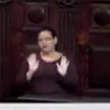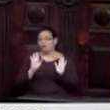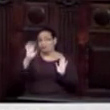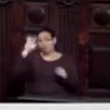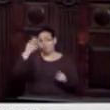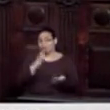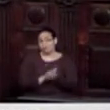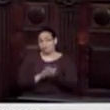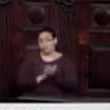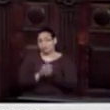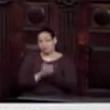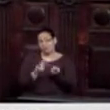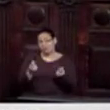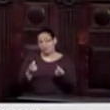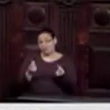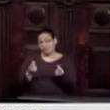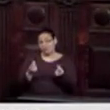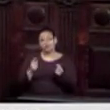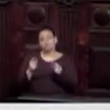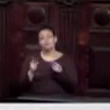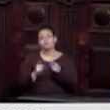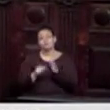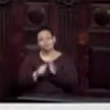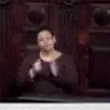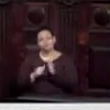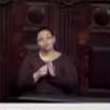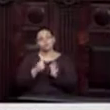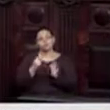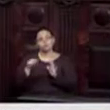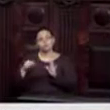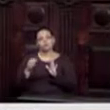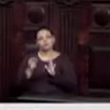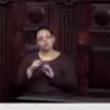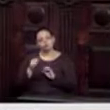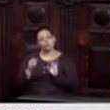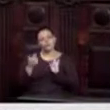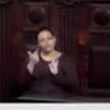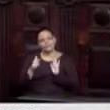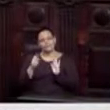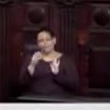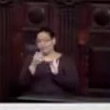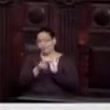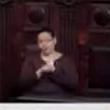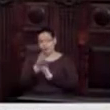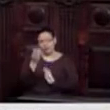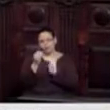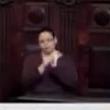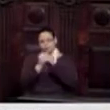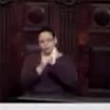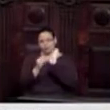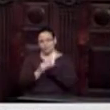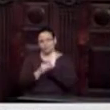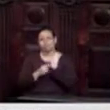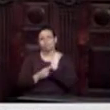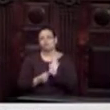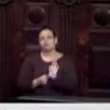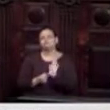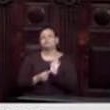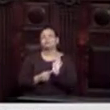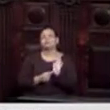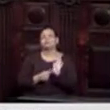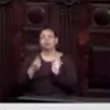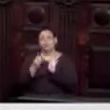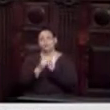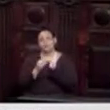repito, num primeiro momento nós também apresentamos várias emendas. Uma das emendas, deputado Jânio, é